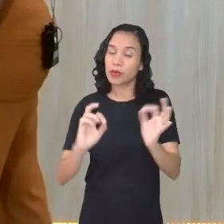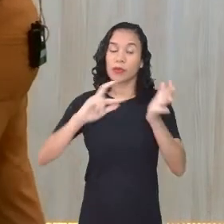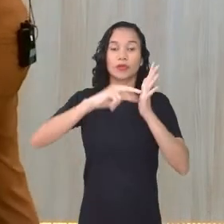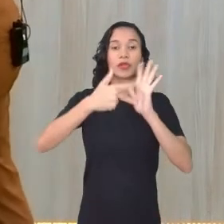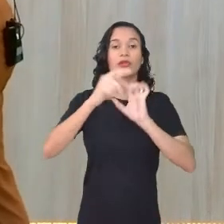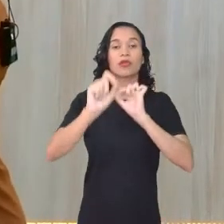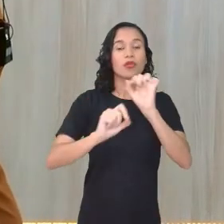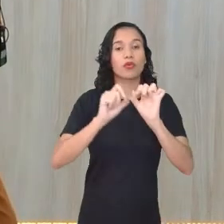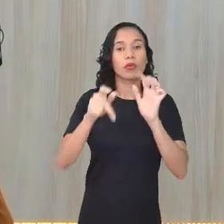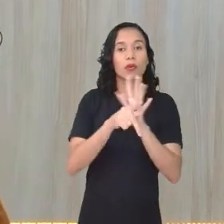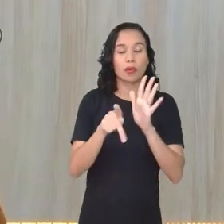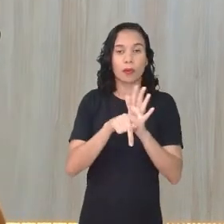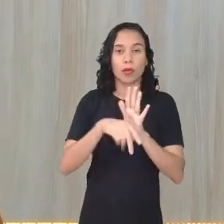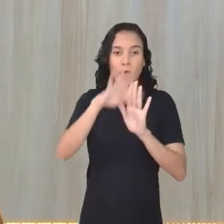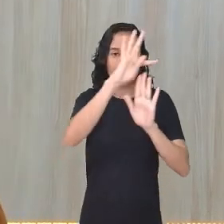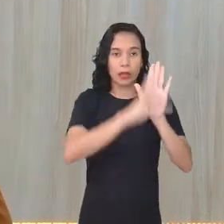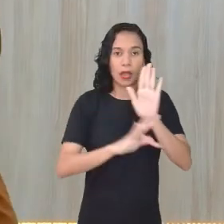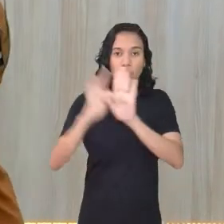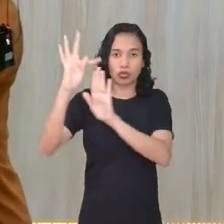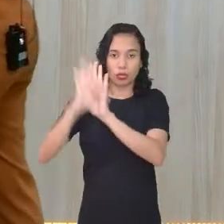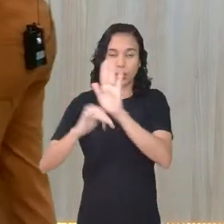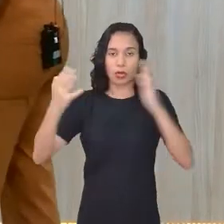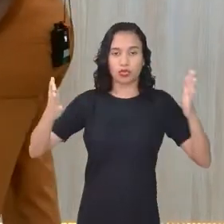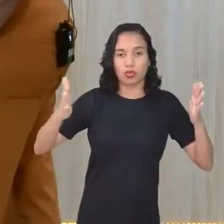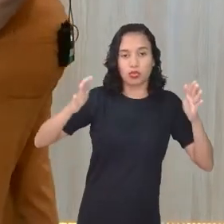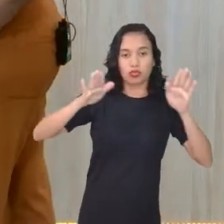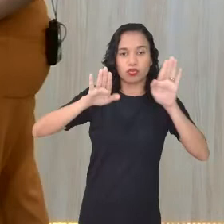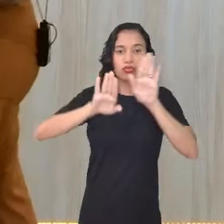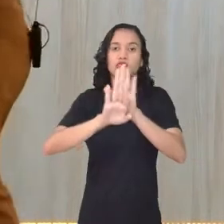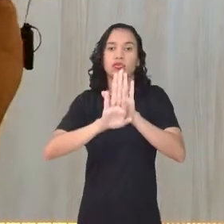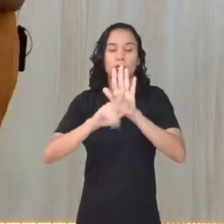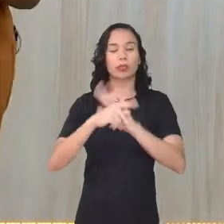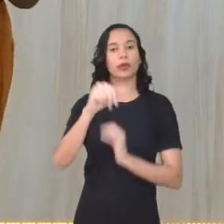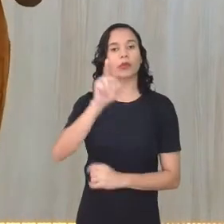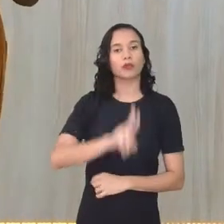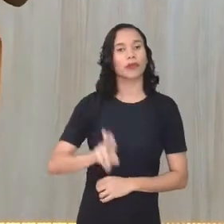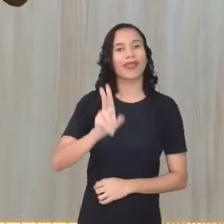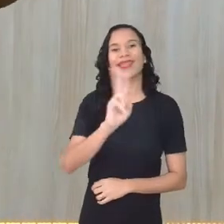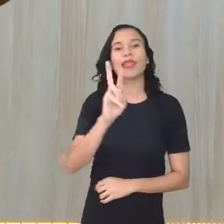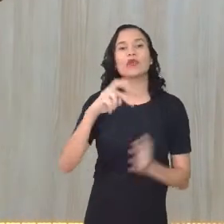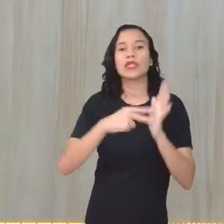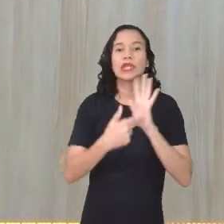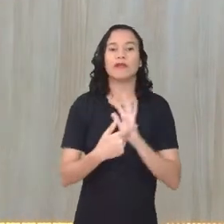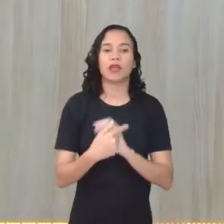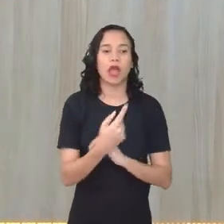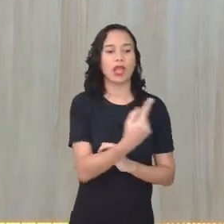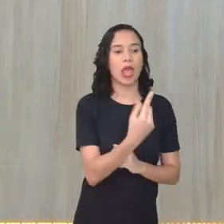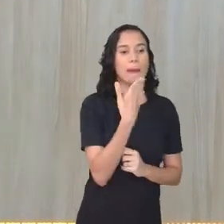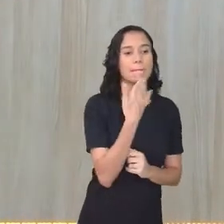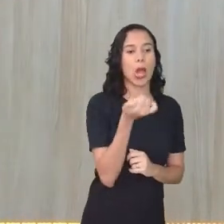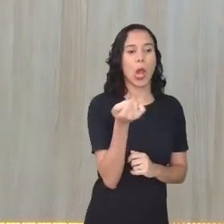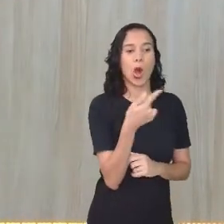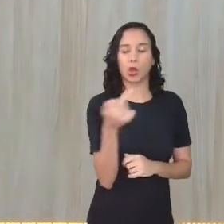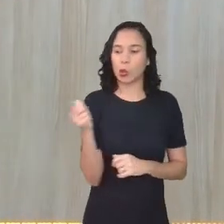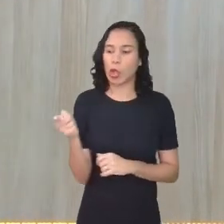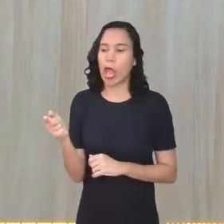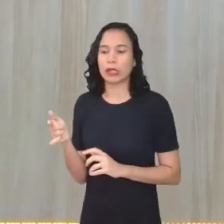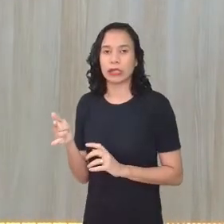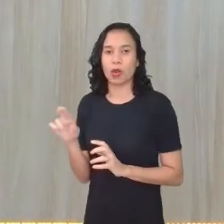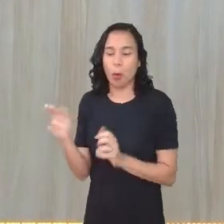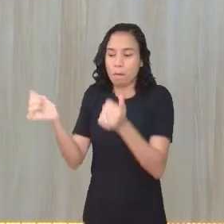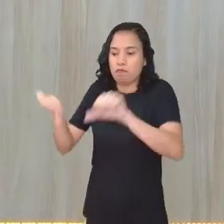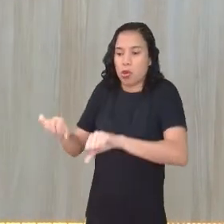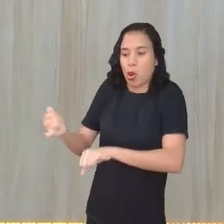significa a superposição de um texto literário a outros. Isso não quer dizer que um texto é melhor ou pior do que